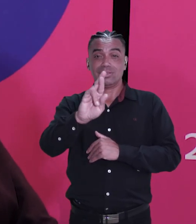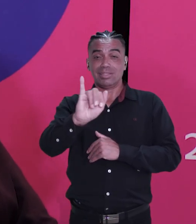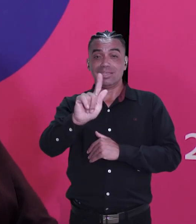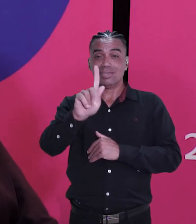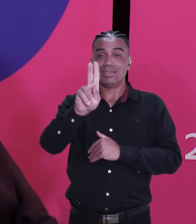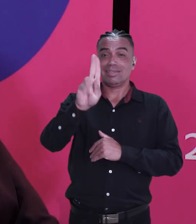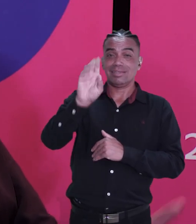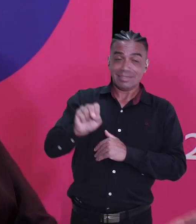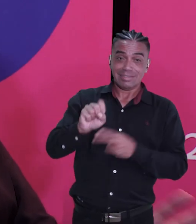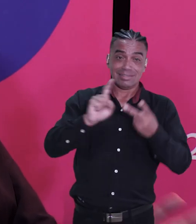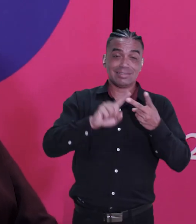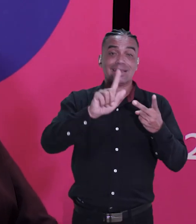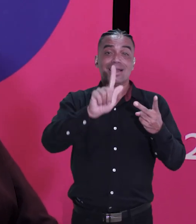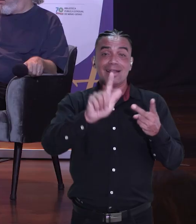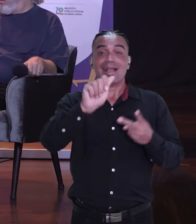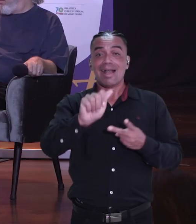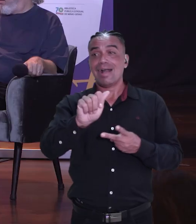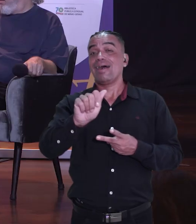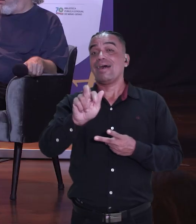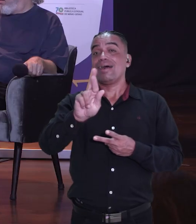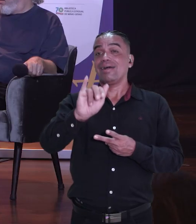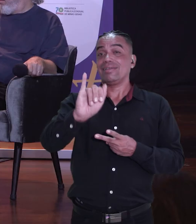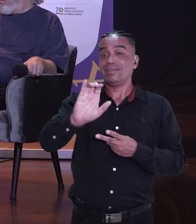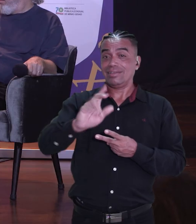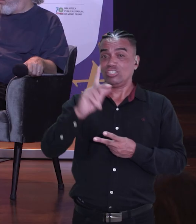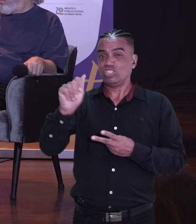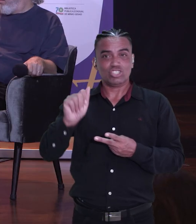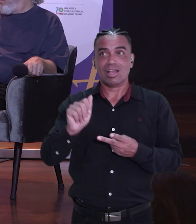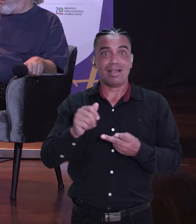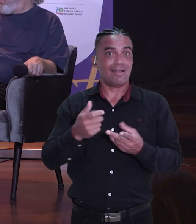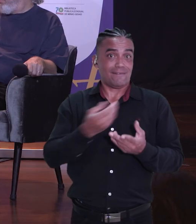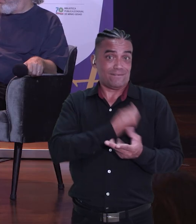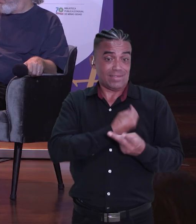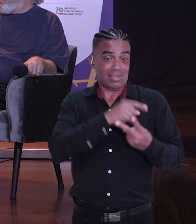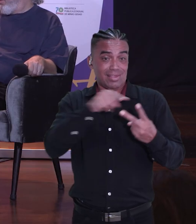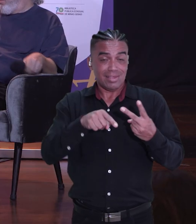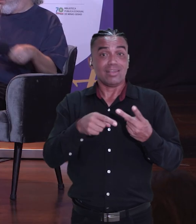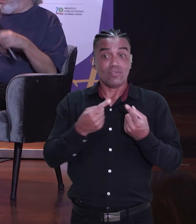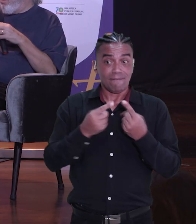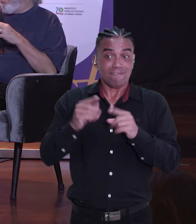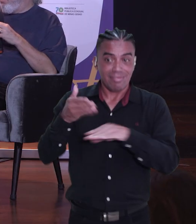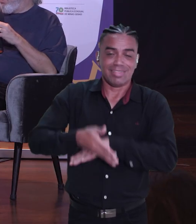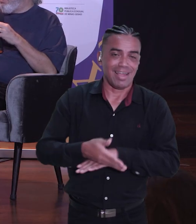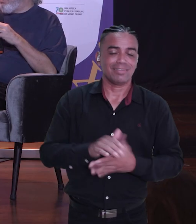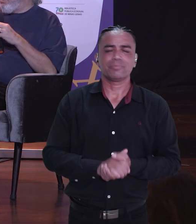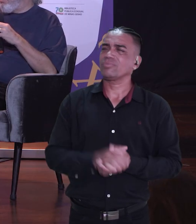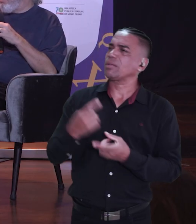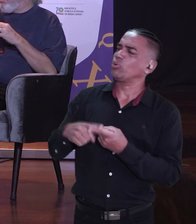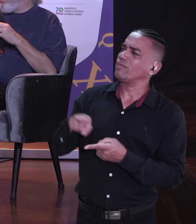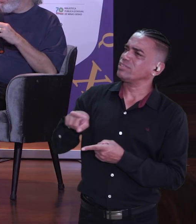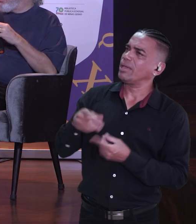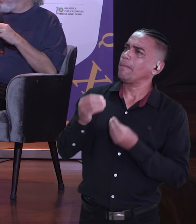Bossa Nova, tudo isso eram assuntos mais ou menos virgens, né, quando eu resolvi atacar. Né? E o que